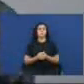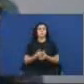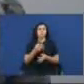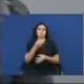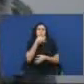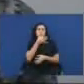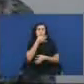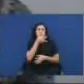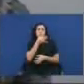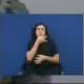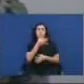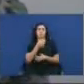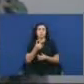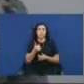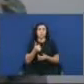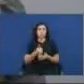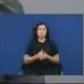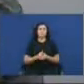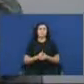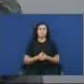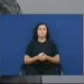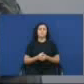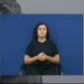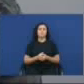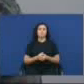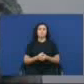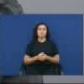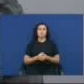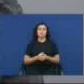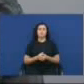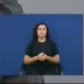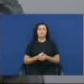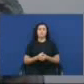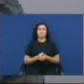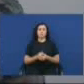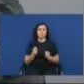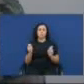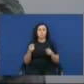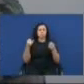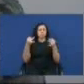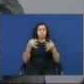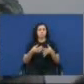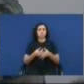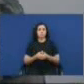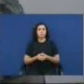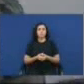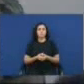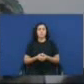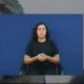parte. Pois não tem votação em requerimento. Pois não, pode falar.